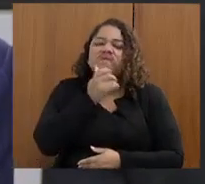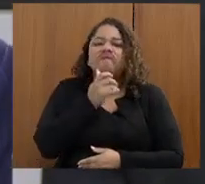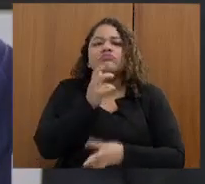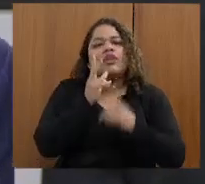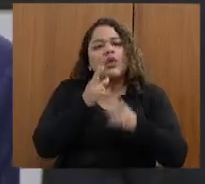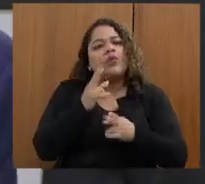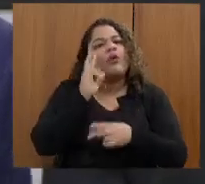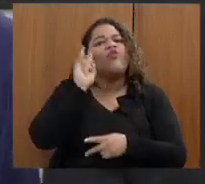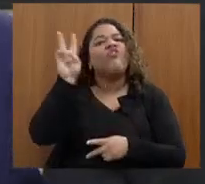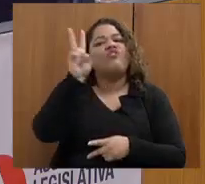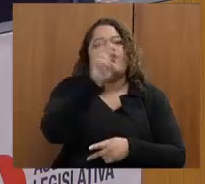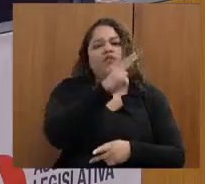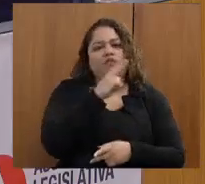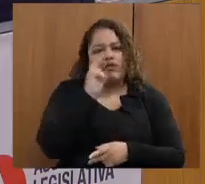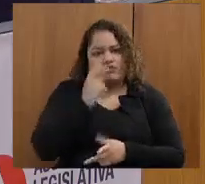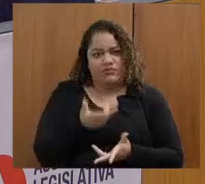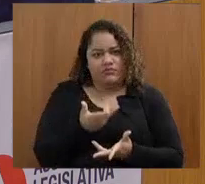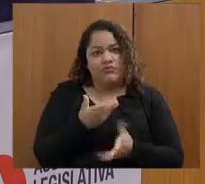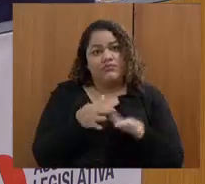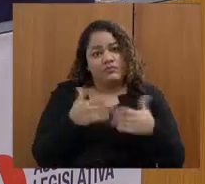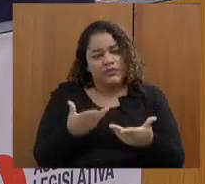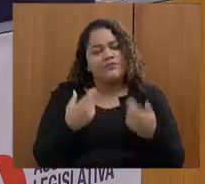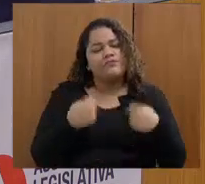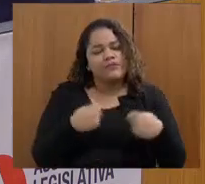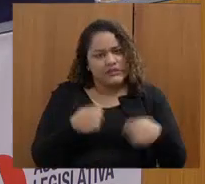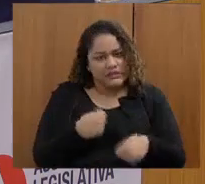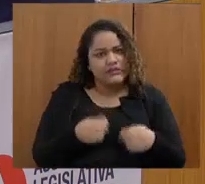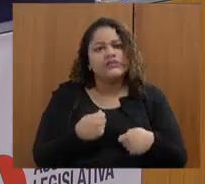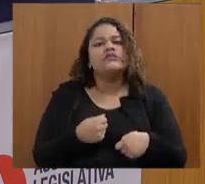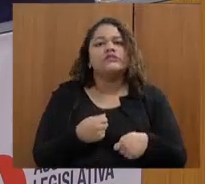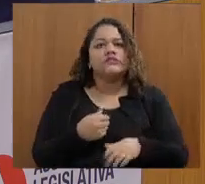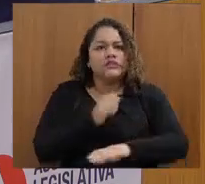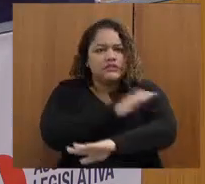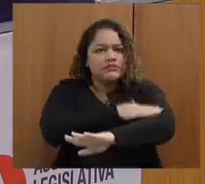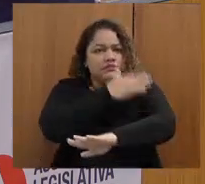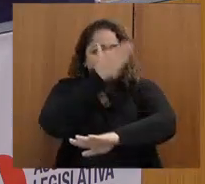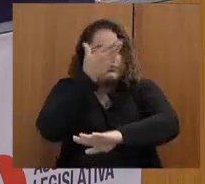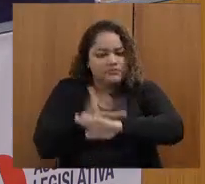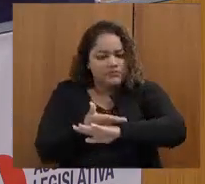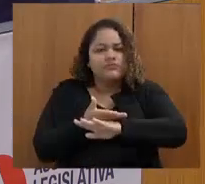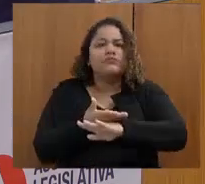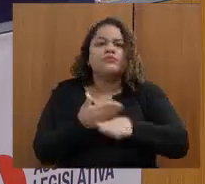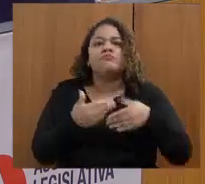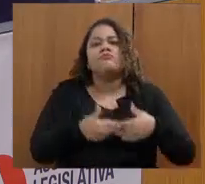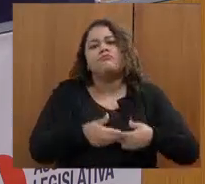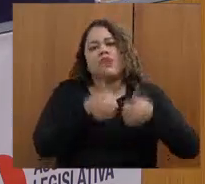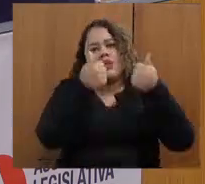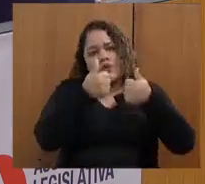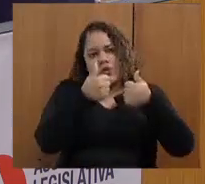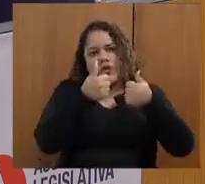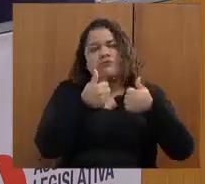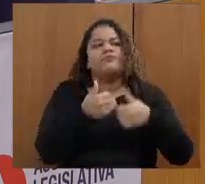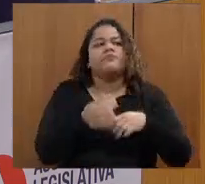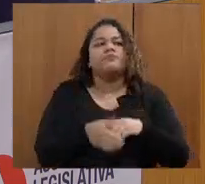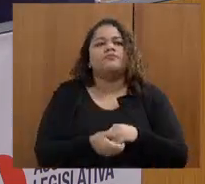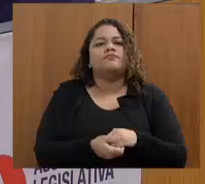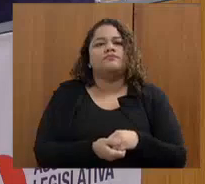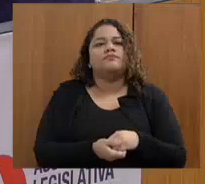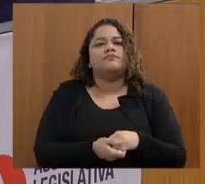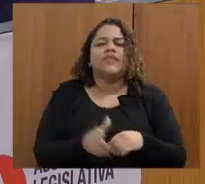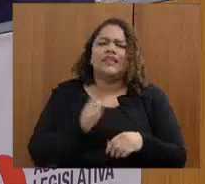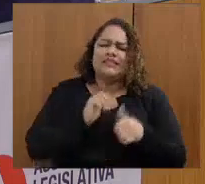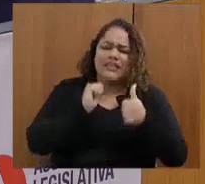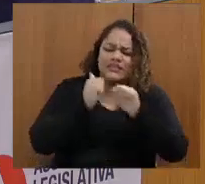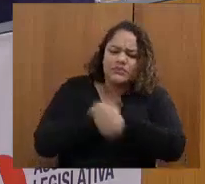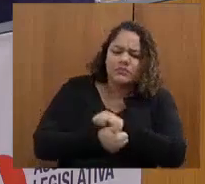ou seja precisamos olhar melhor a questão do tempo integral aonde tenha Esporte